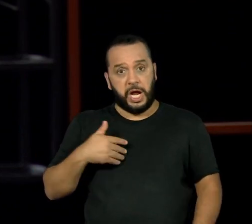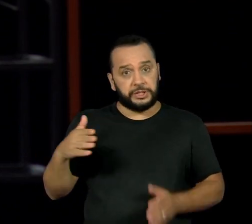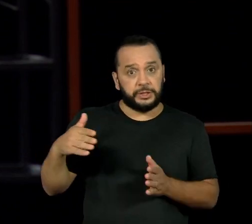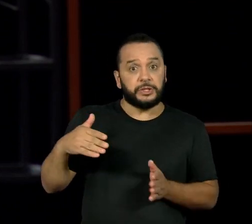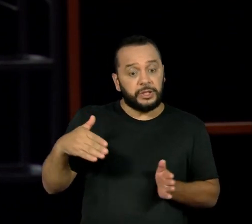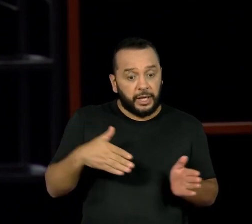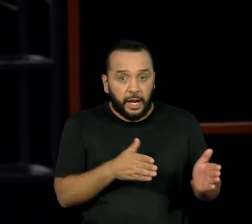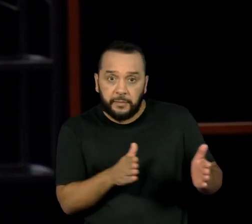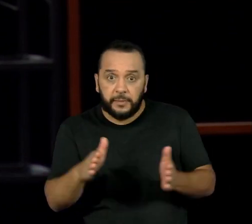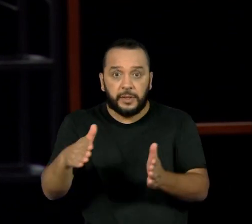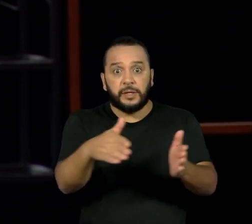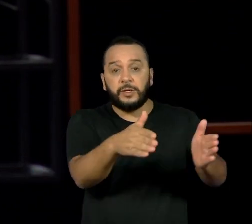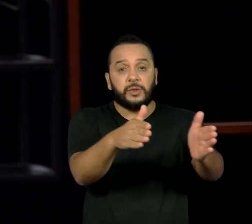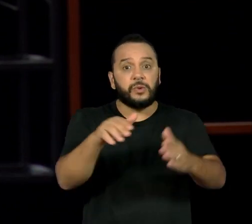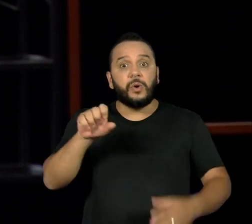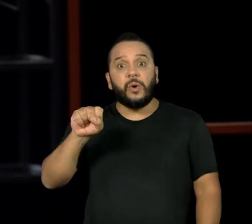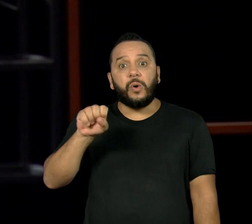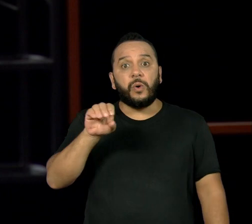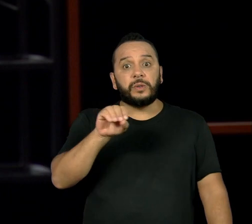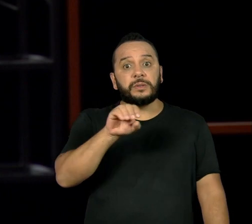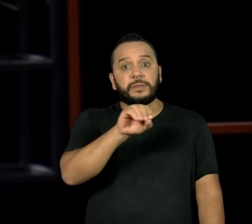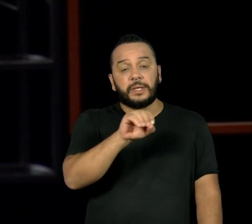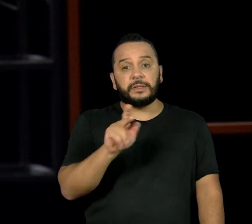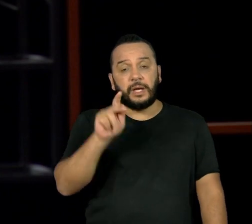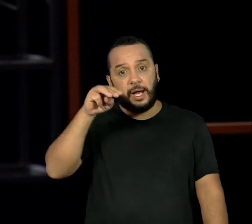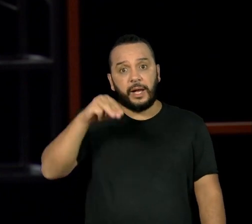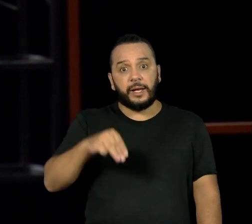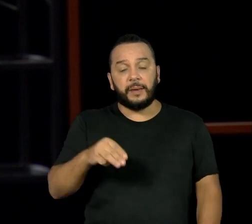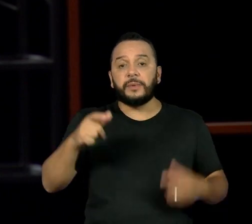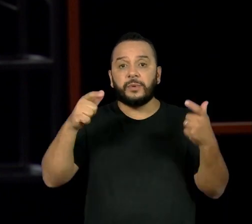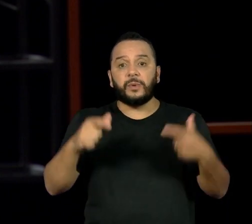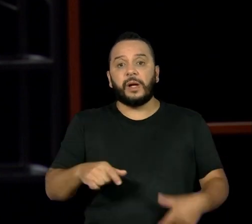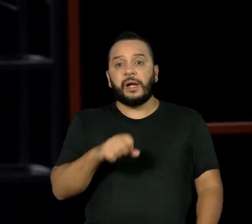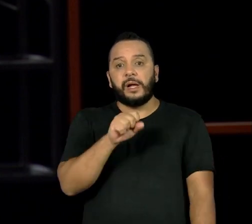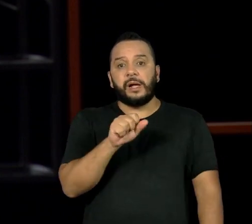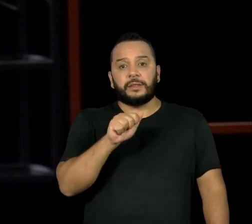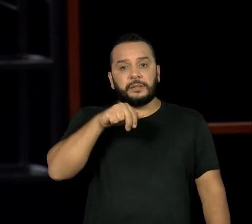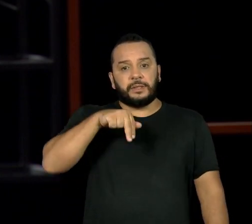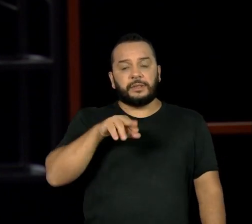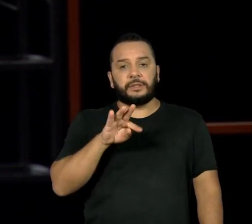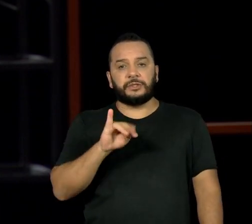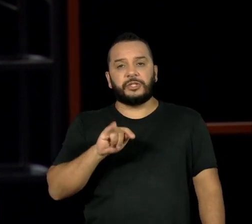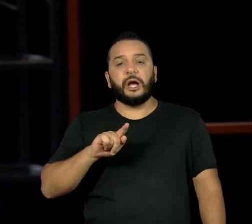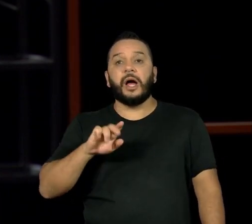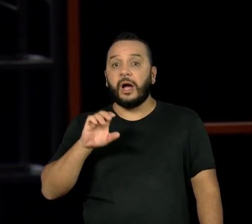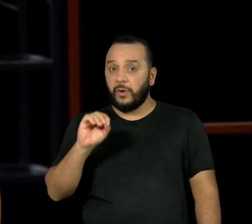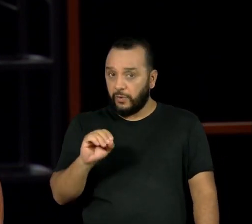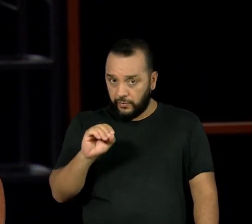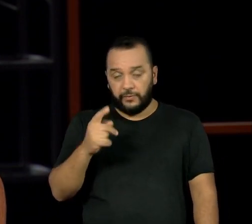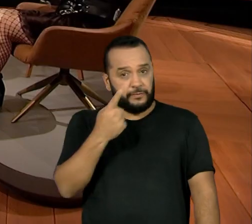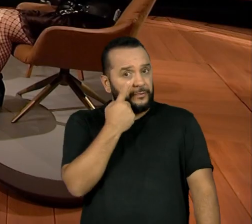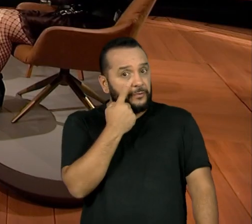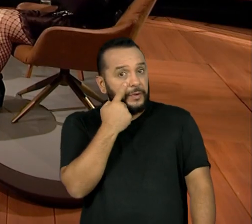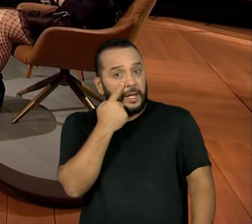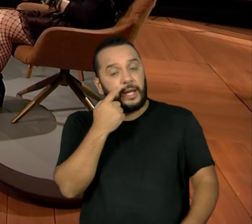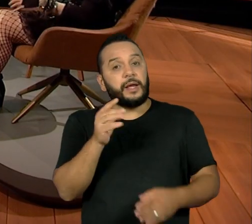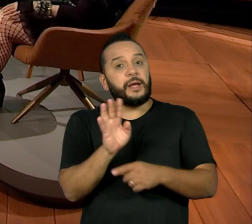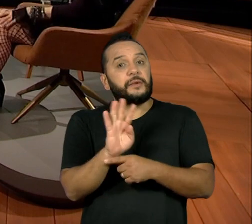famosos 800 quilômetros do Caminho de Santiago. Olha só o quadro que nós preparamos sobre isso, baby.